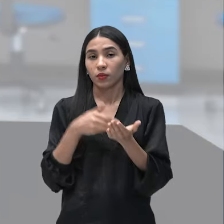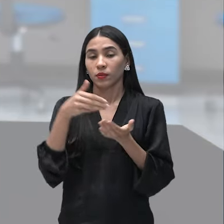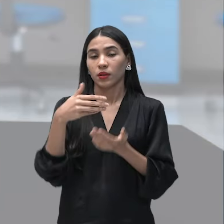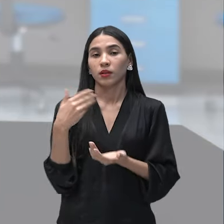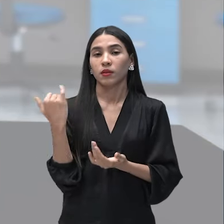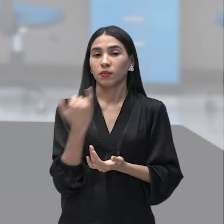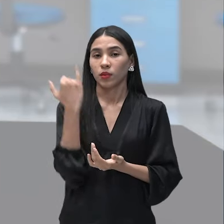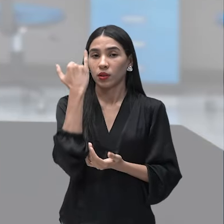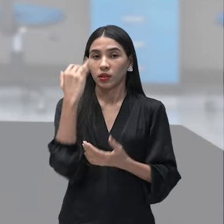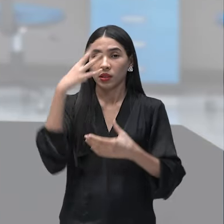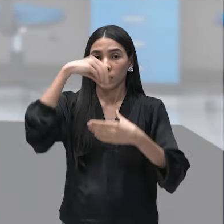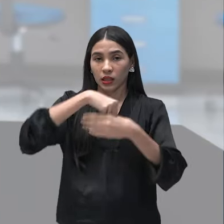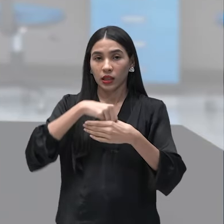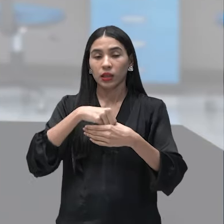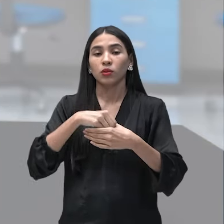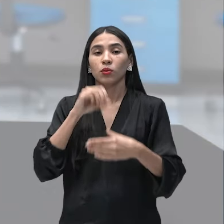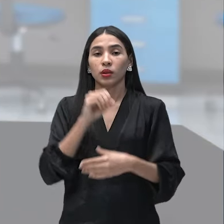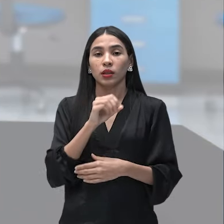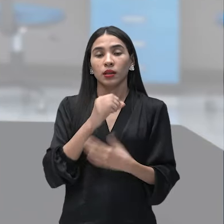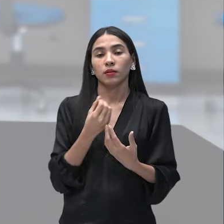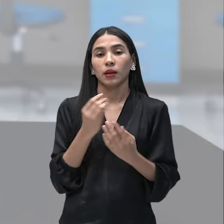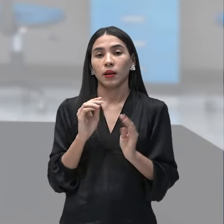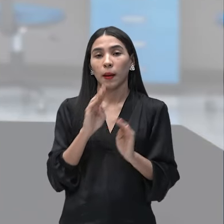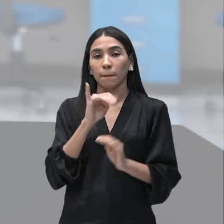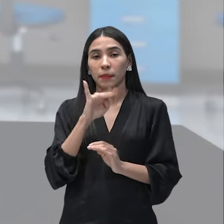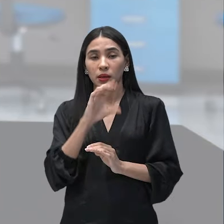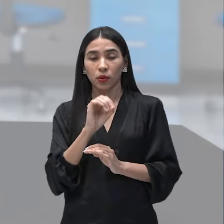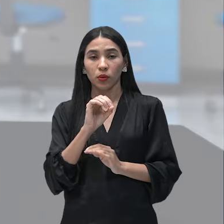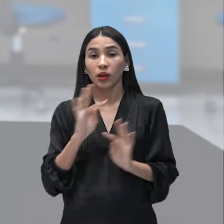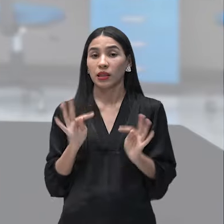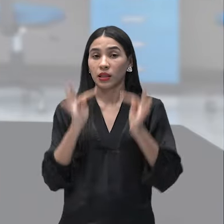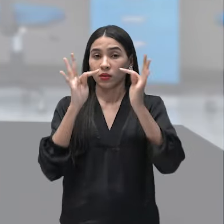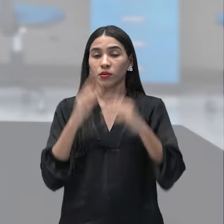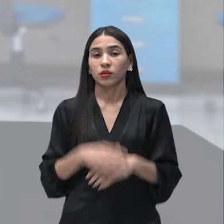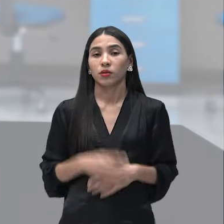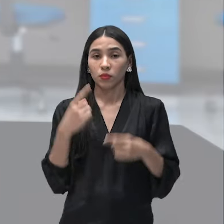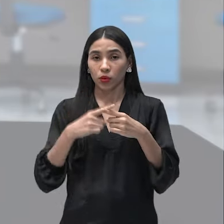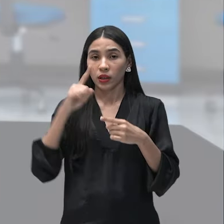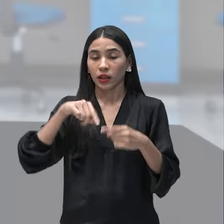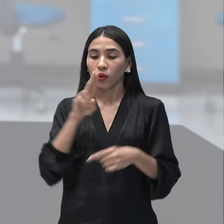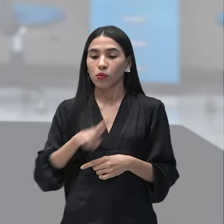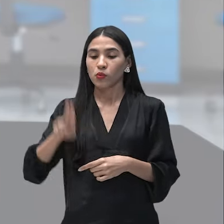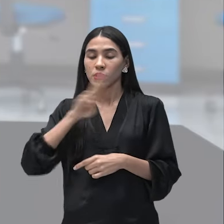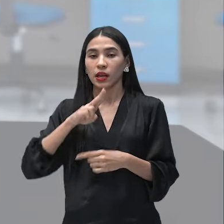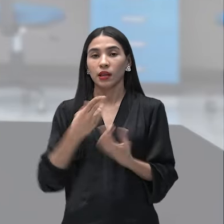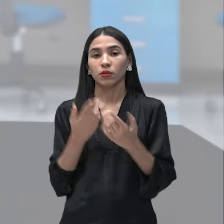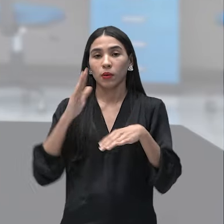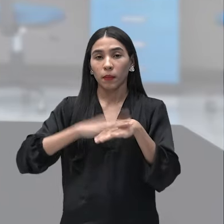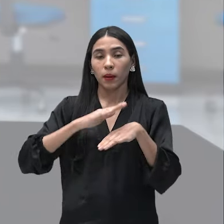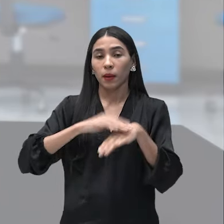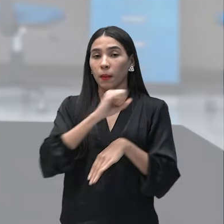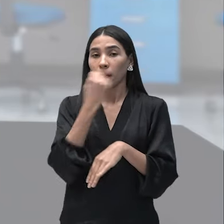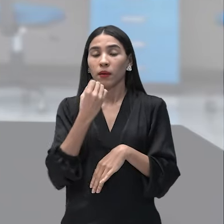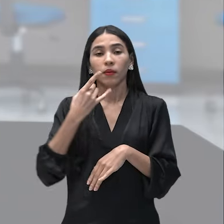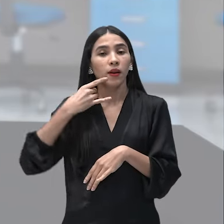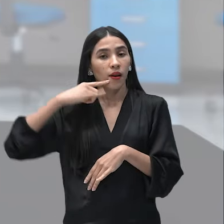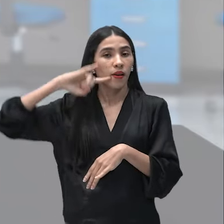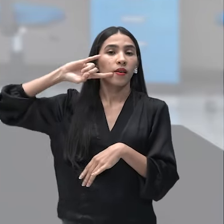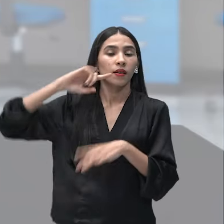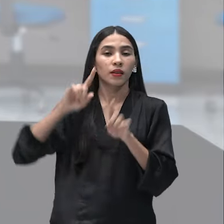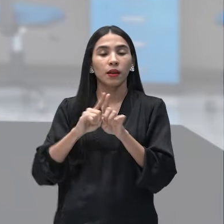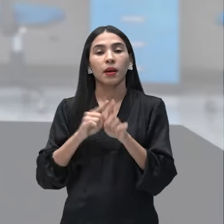importância dele na biotecnologia, porque ele é utilizado na fabricação de pães, cerveja e vinho, a